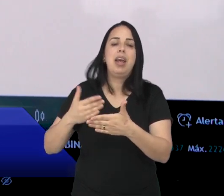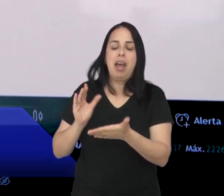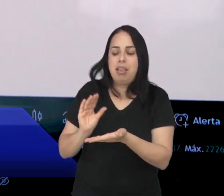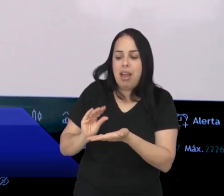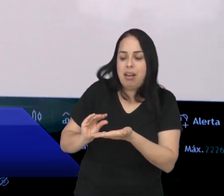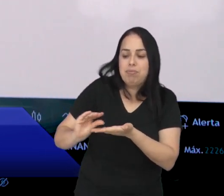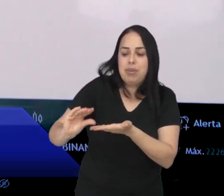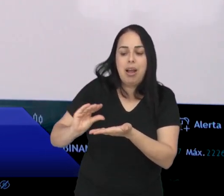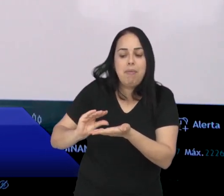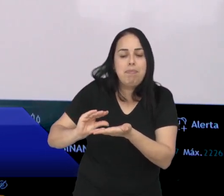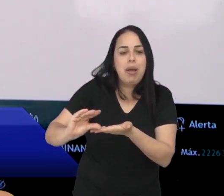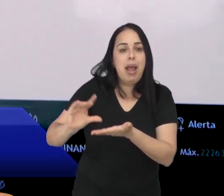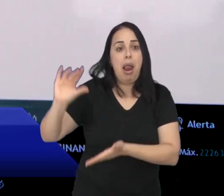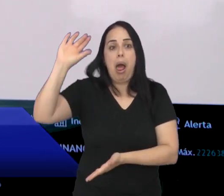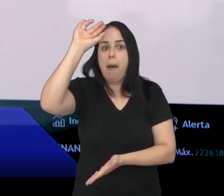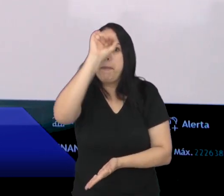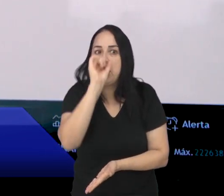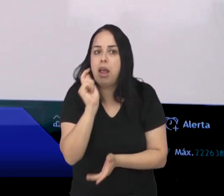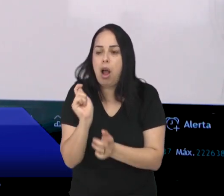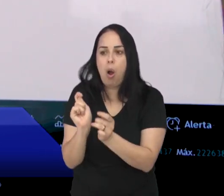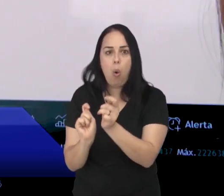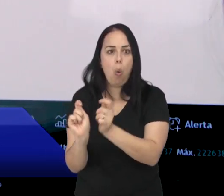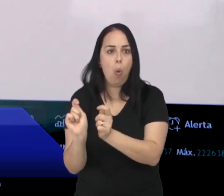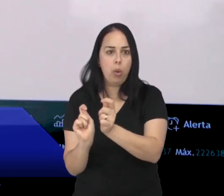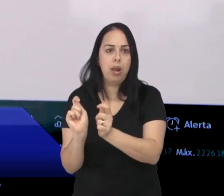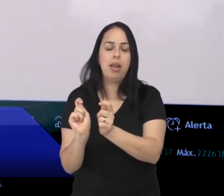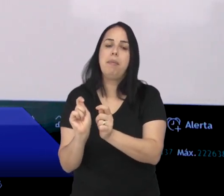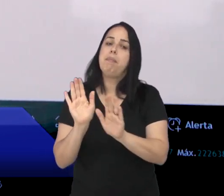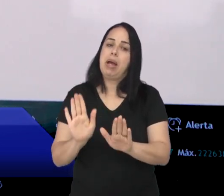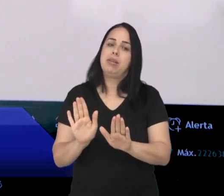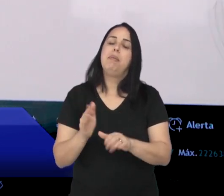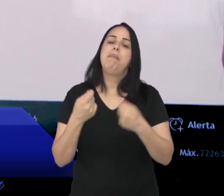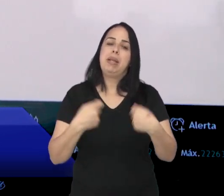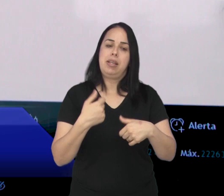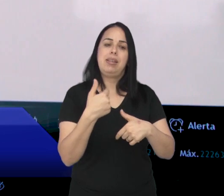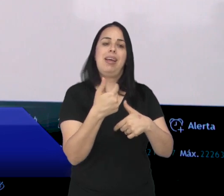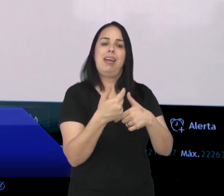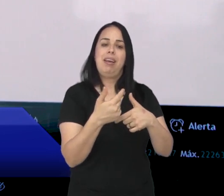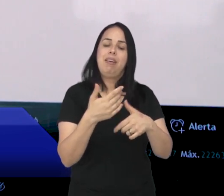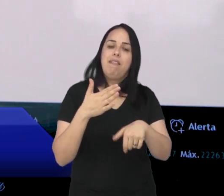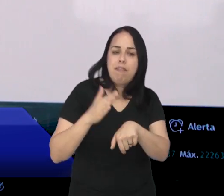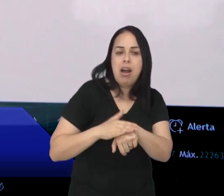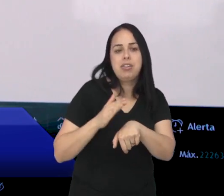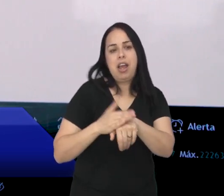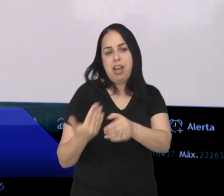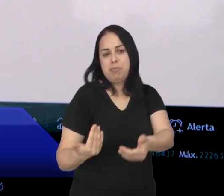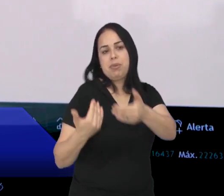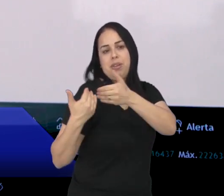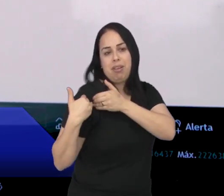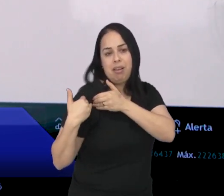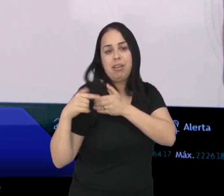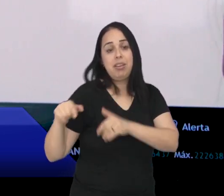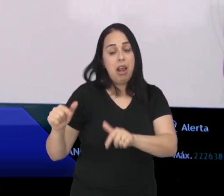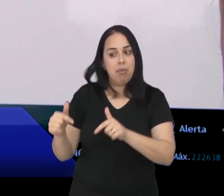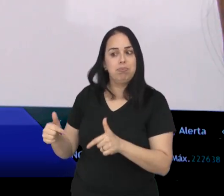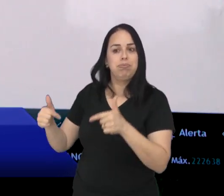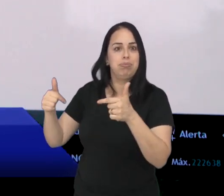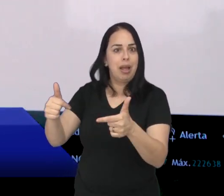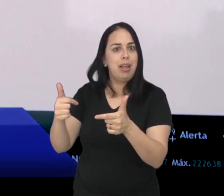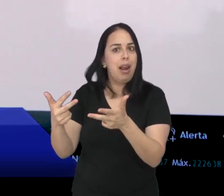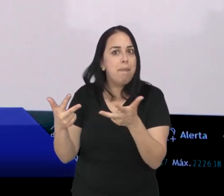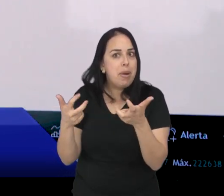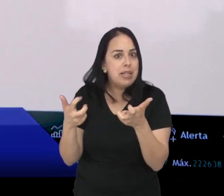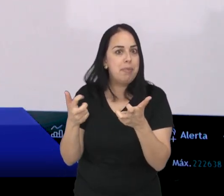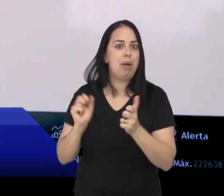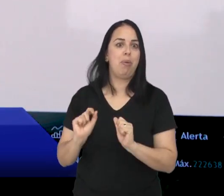forma de gamificação para essa criança aprender que para receber o dinheiro, ela tem que fazer alguma coisa. E isso faz também com que a criança seja mais